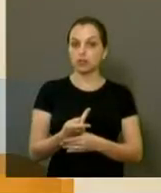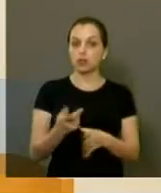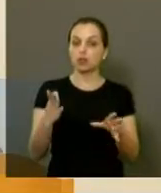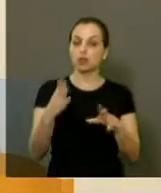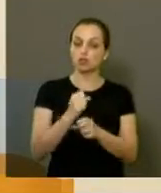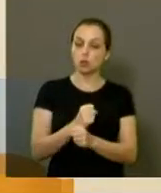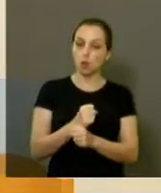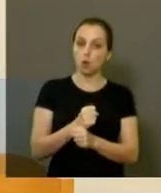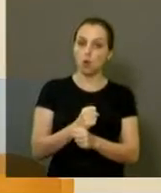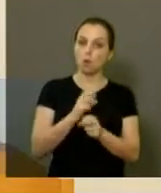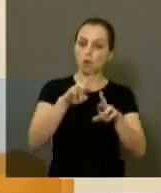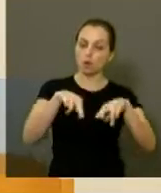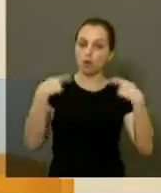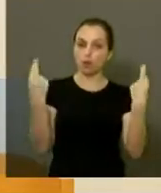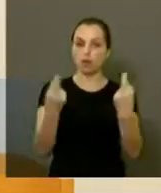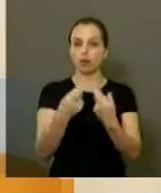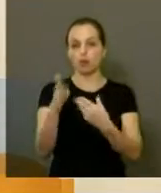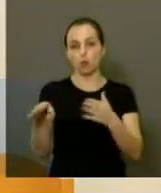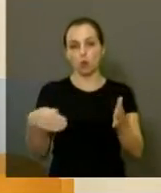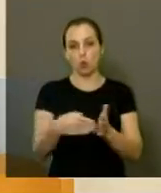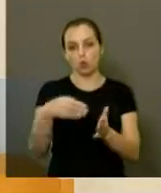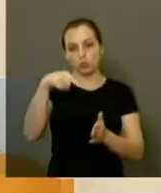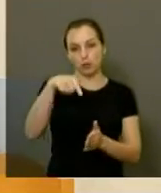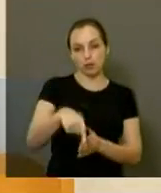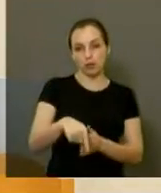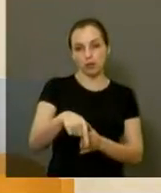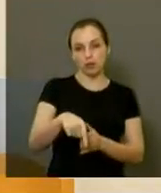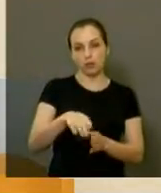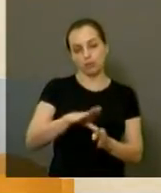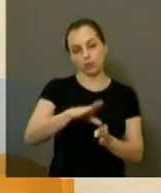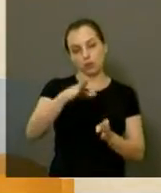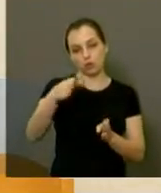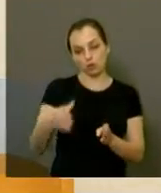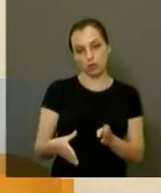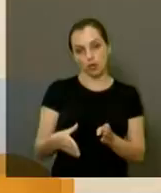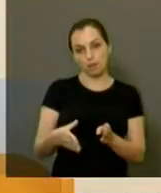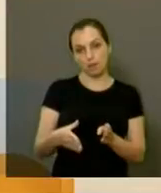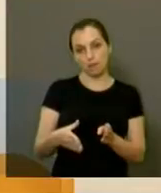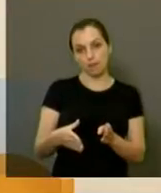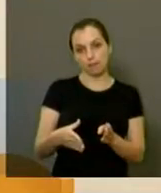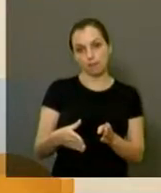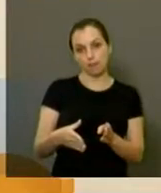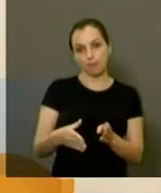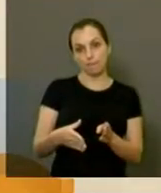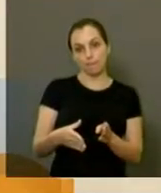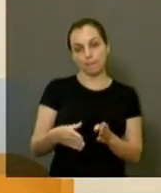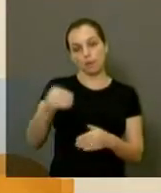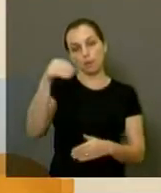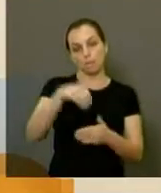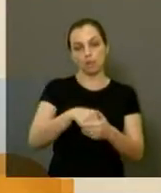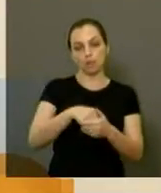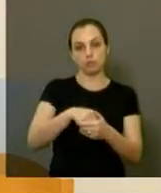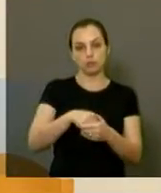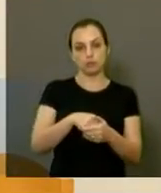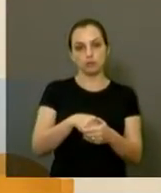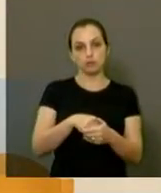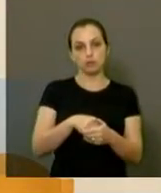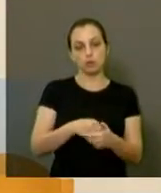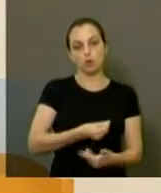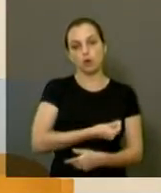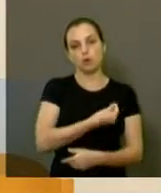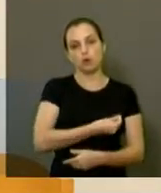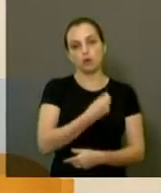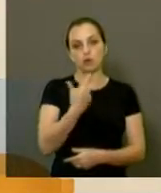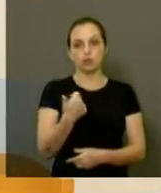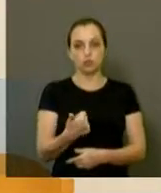da última sessão extraordinária que teve nessa casa, onde a Câmara Municipal de Araraquara, em uma votação com a presença